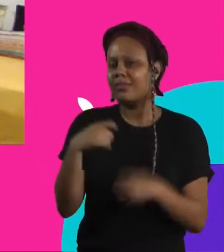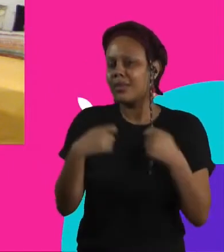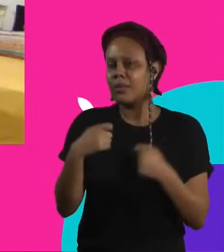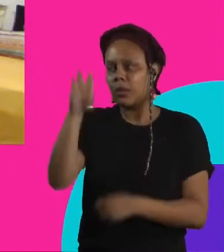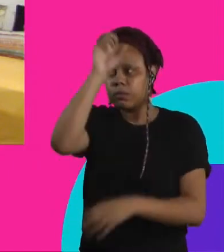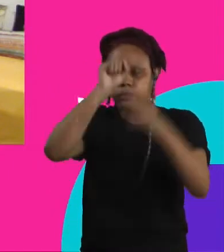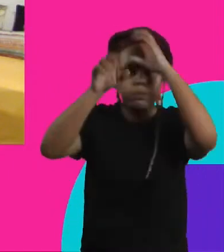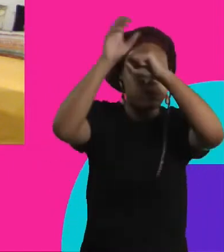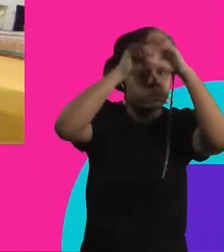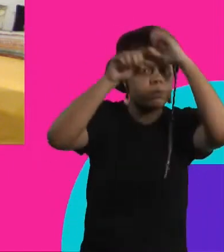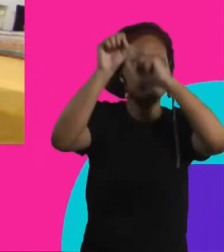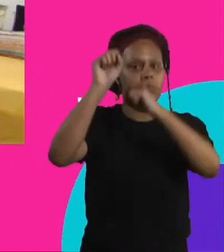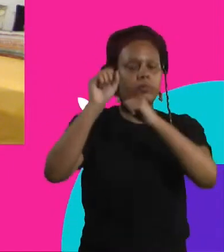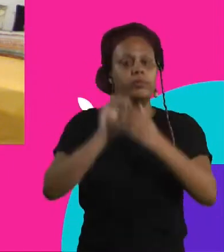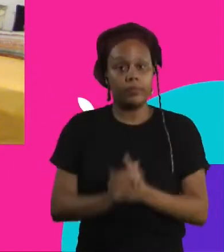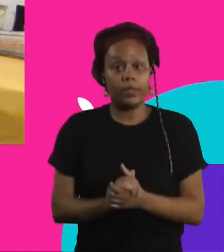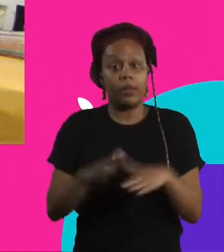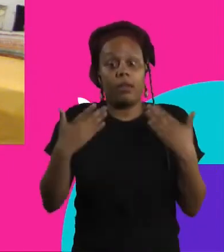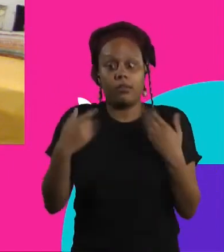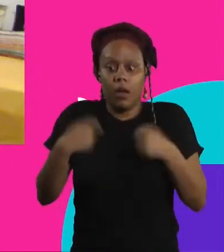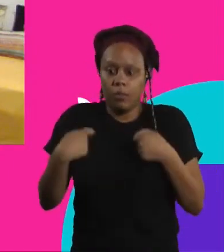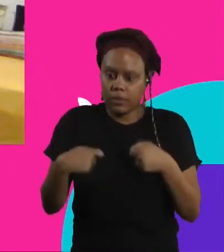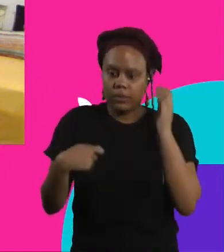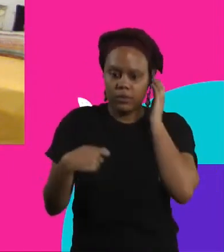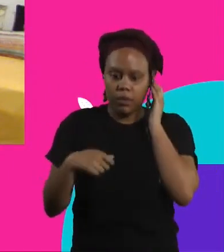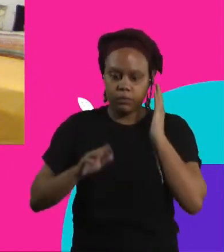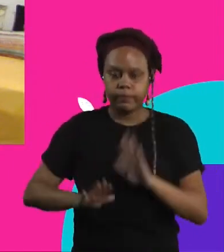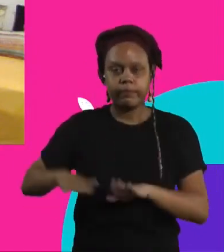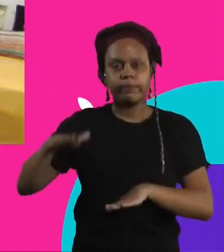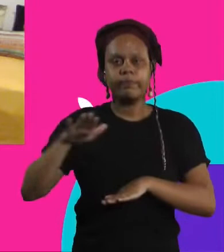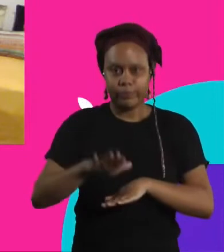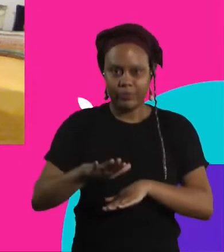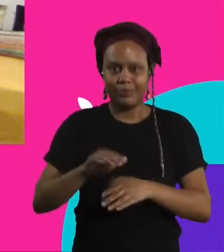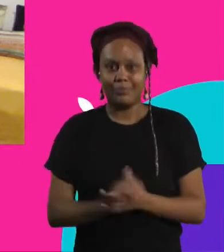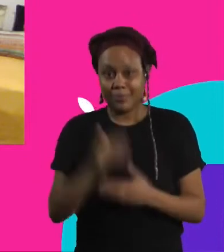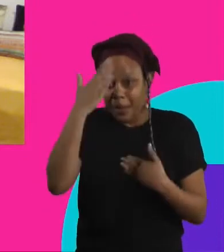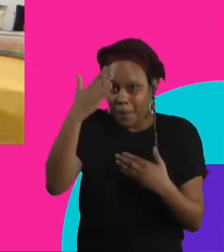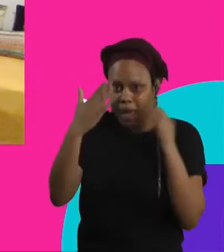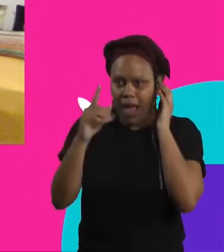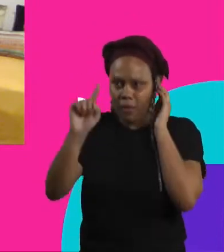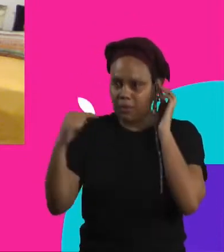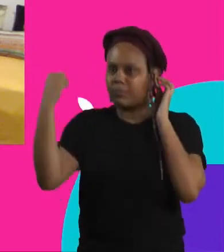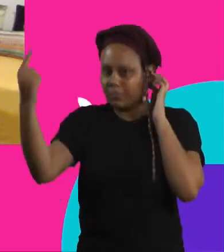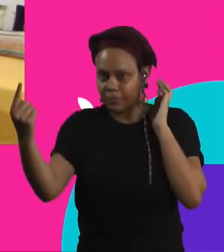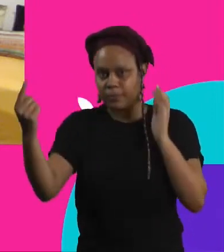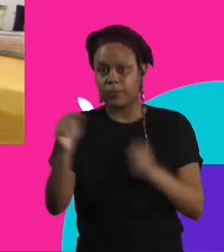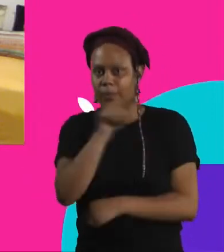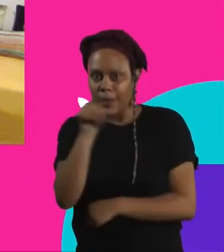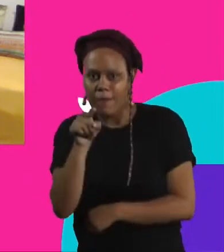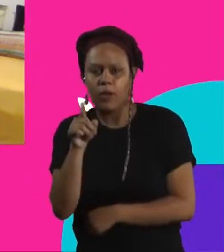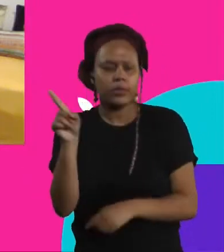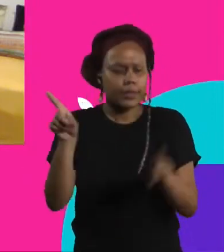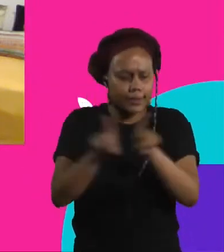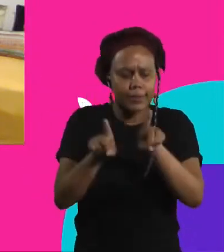realmente acho que é o passo que a gente precisa dar para ser mais inclusivo, né? Obrigada. Vou passar para o Morris, então, gente. E vocês que estão nos assistindo também, se